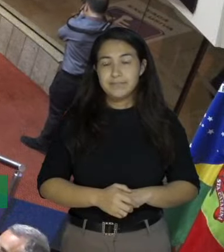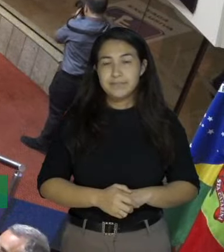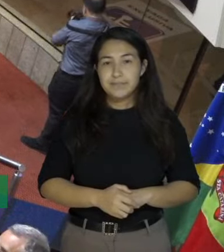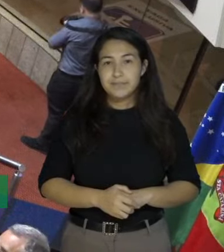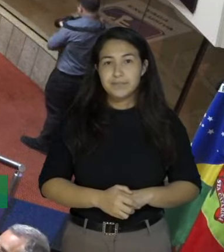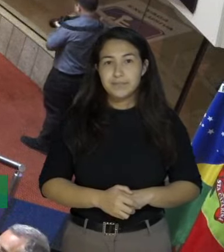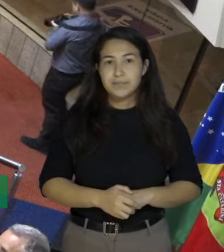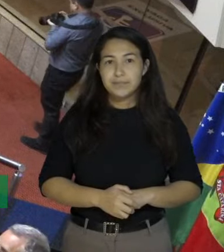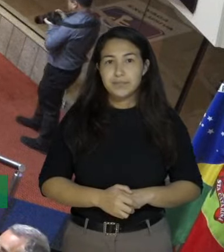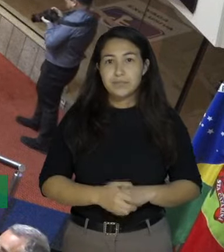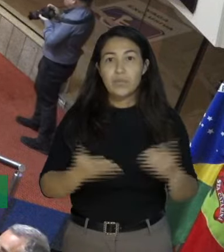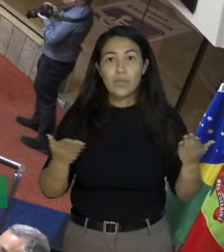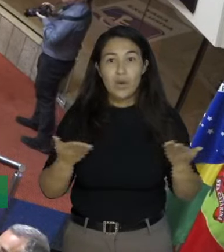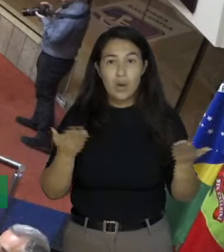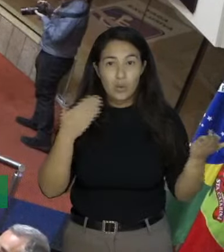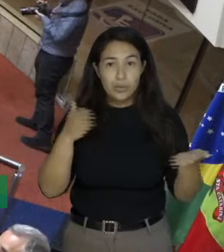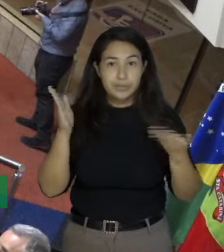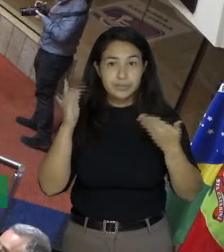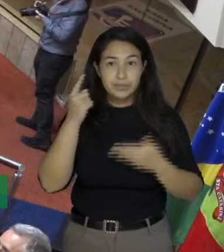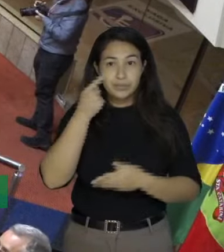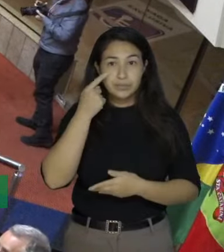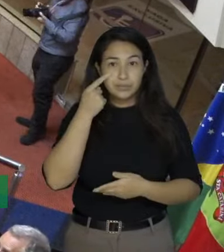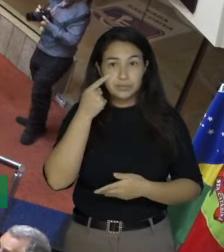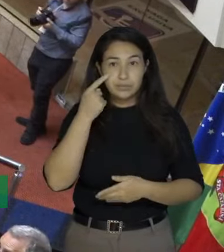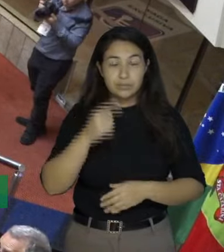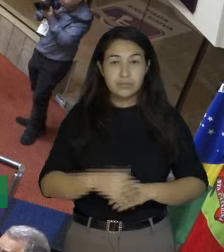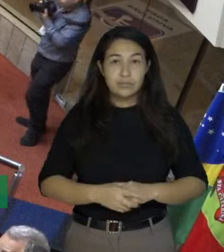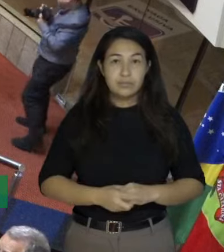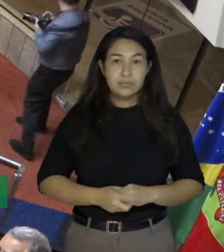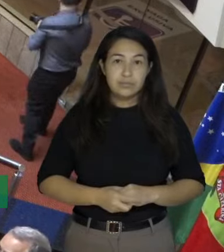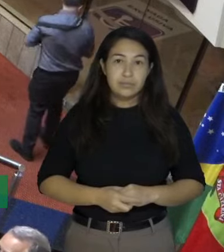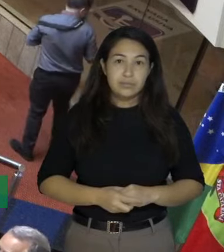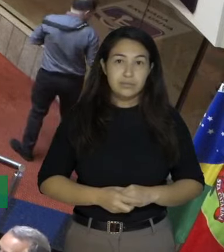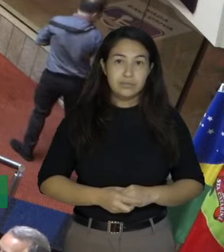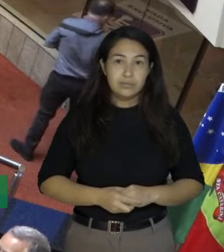aqui eu trago então uma celular